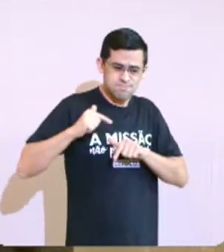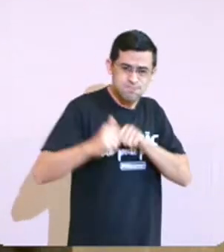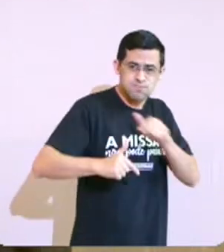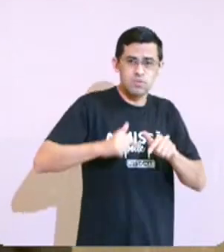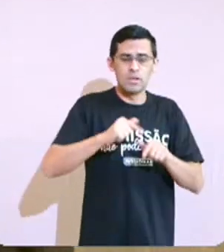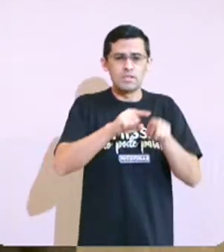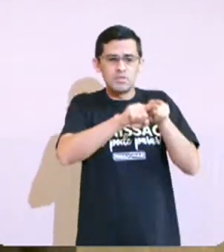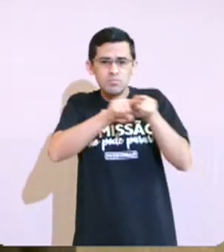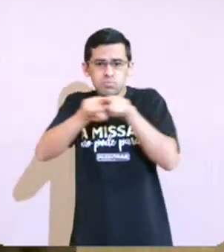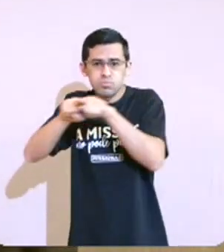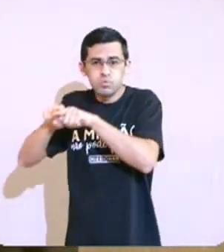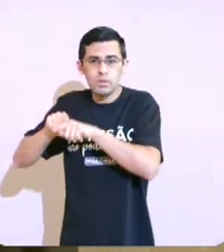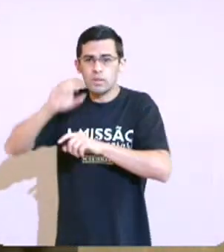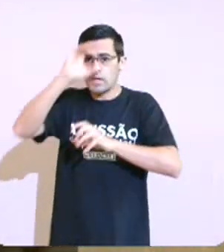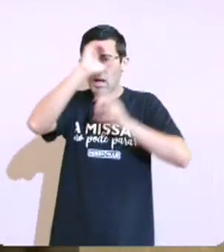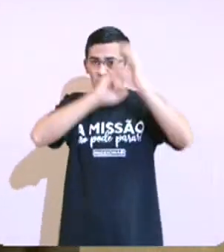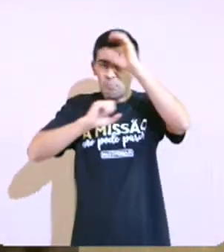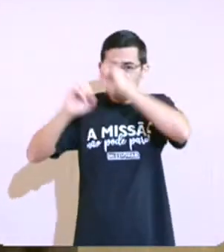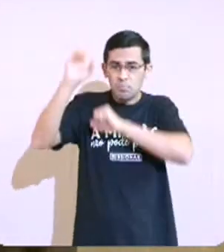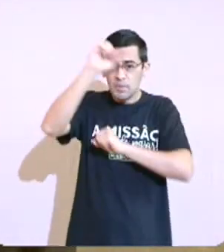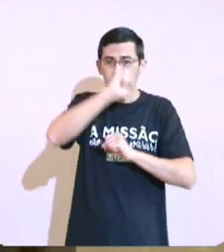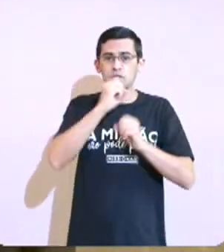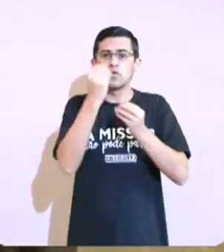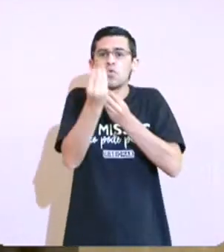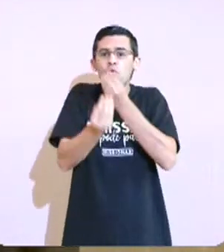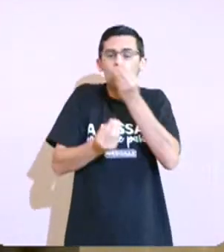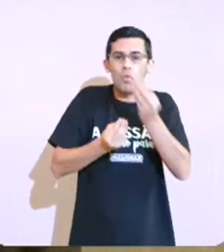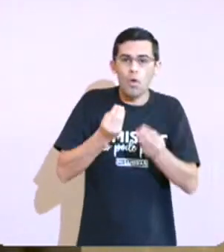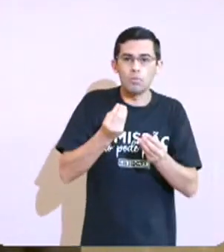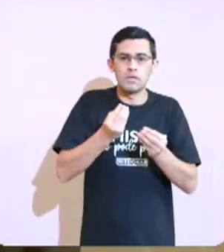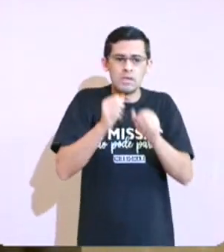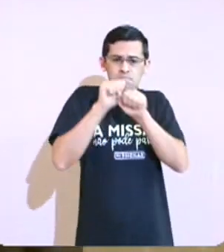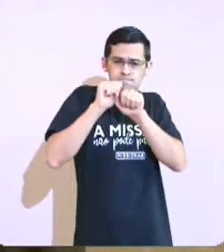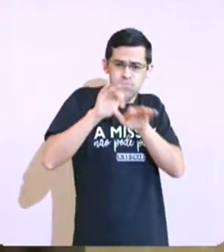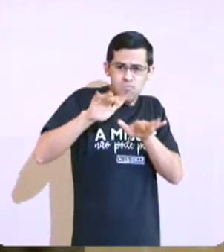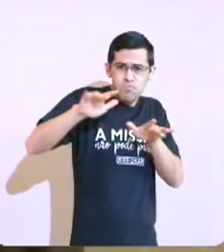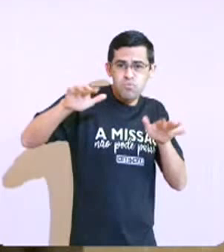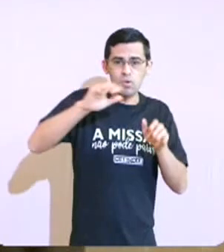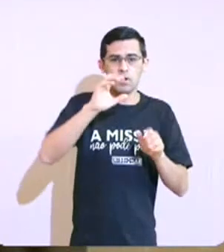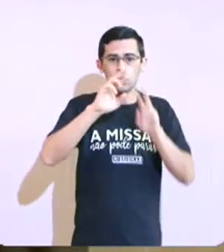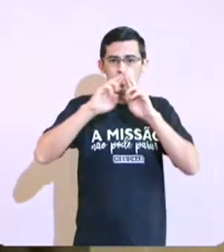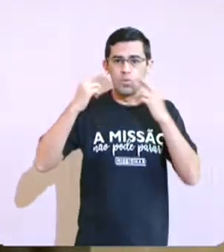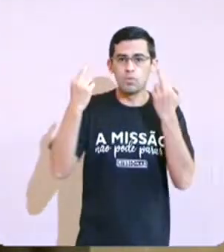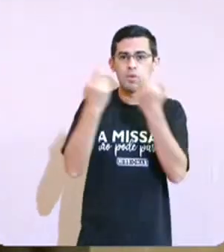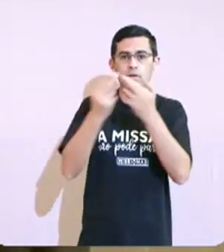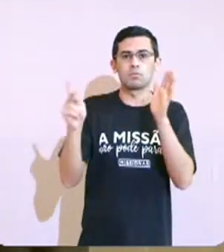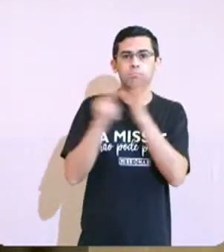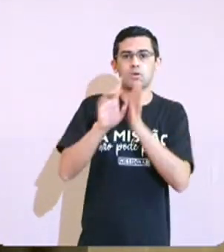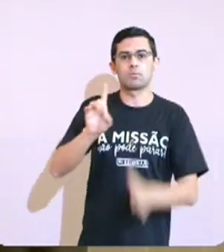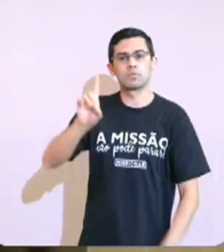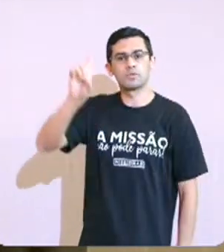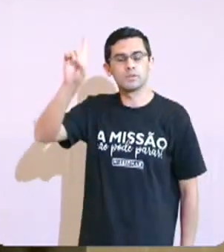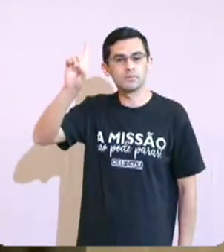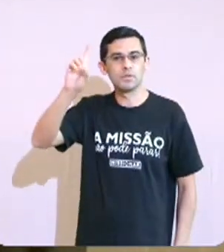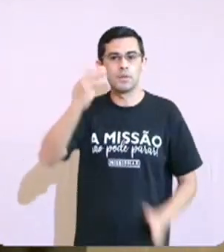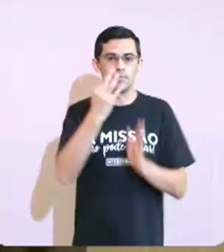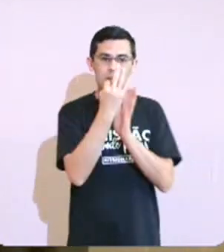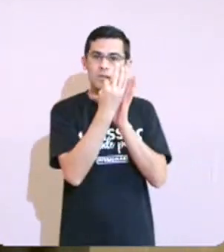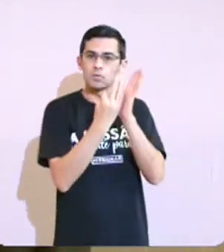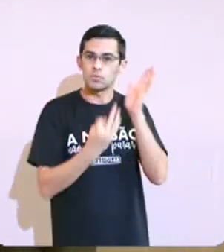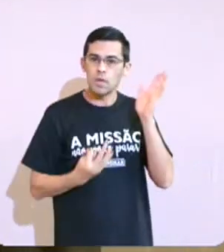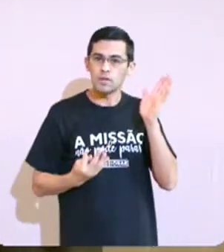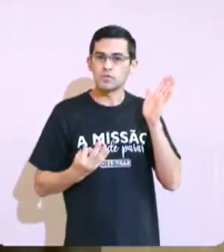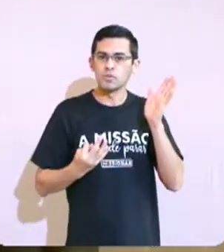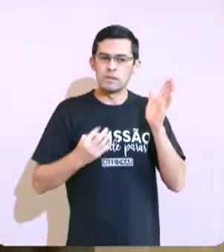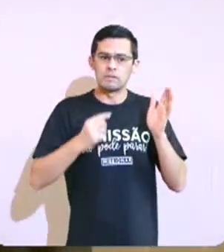irmãos e irmãs que aprendem a dinâmica e expansão do reino de Deus. É um texto surgido